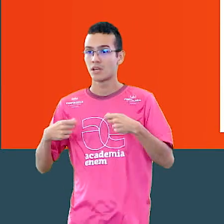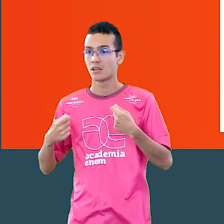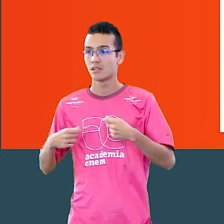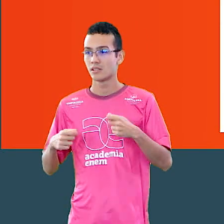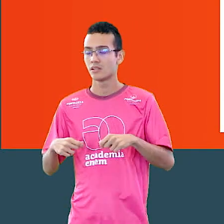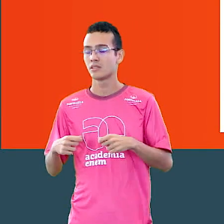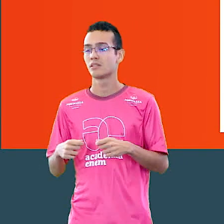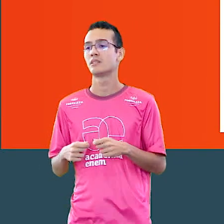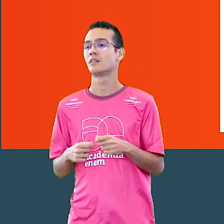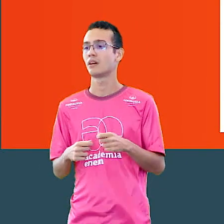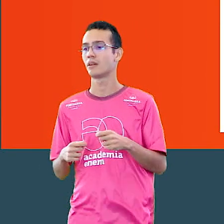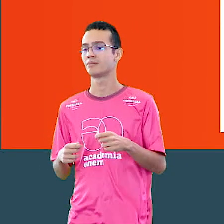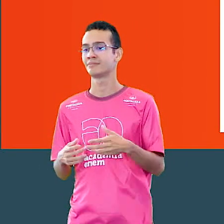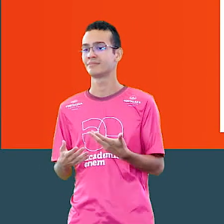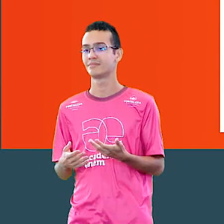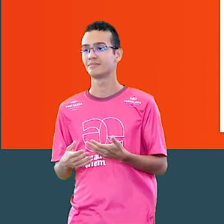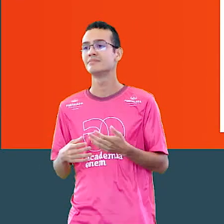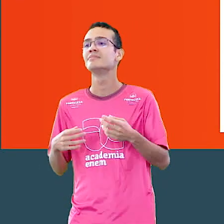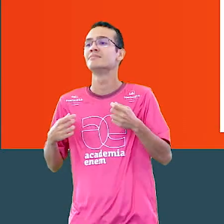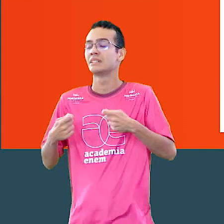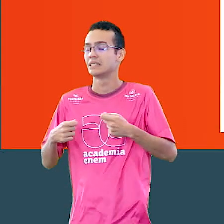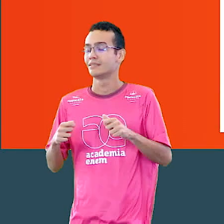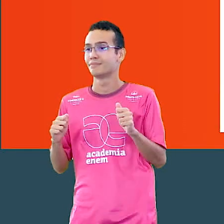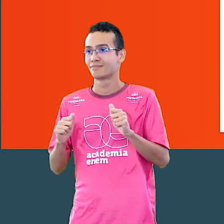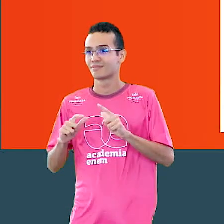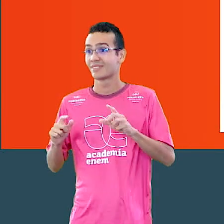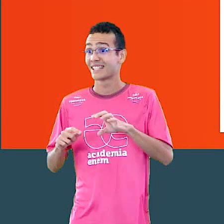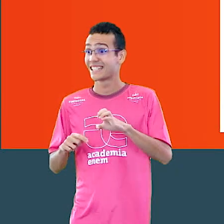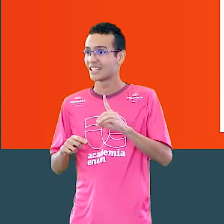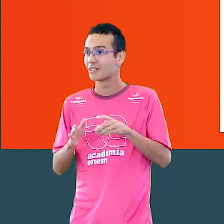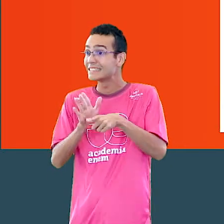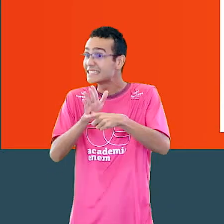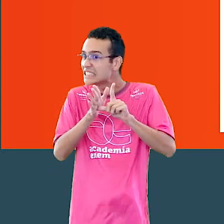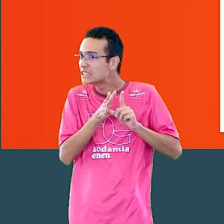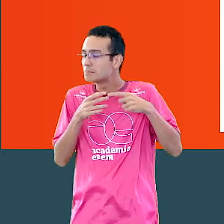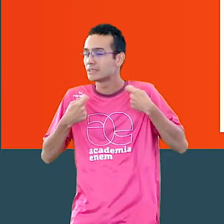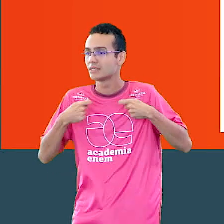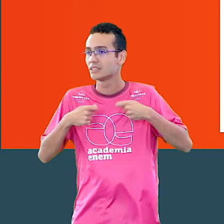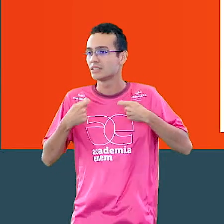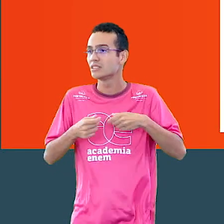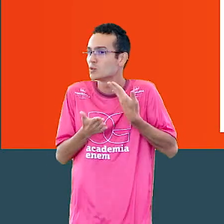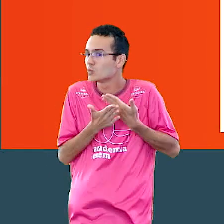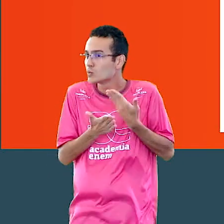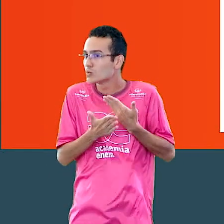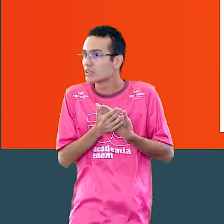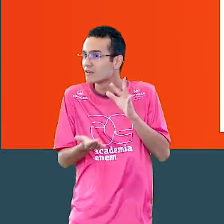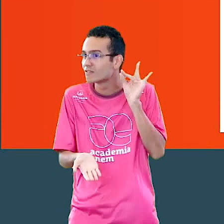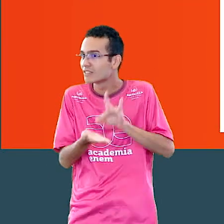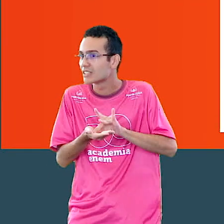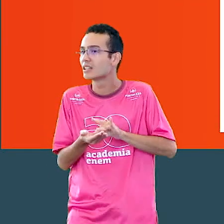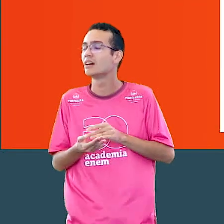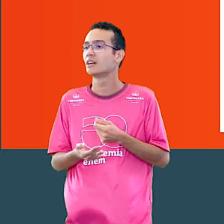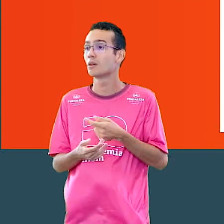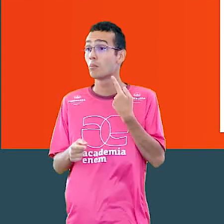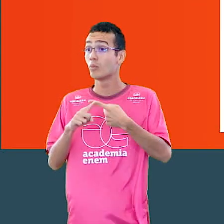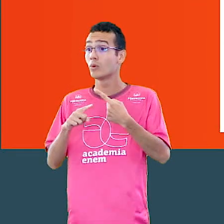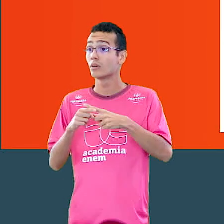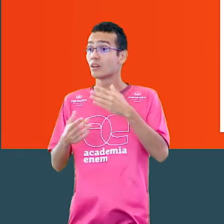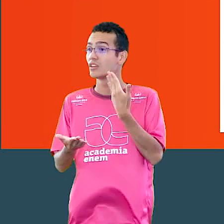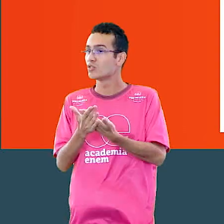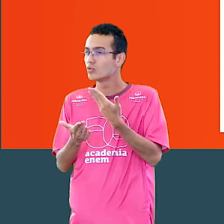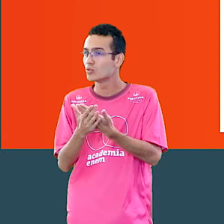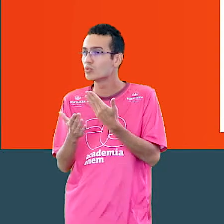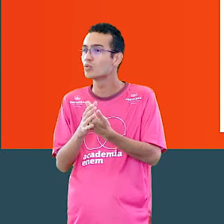cedo. E a gente precisa arregaçar as mangas e estudar. Porque é o estudo que pode mudar a vida da